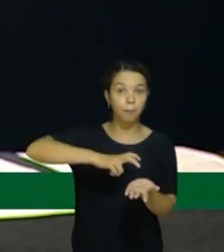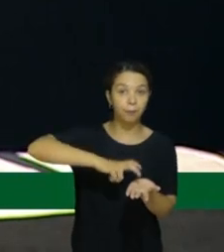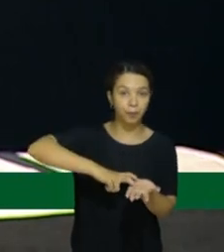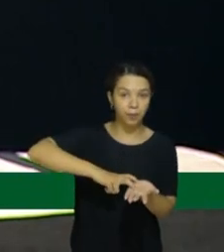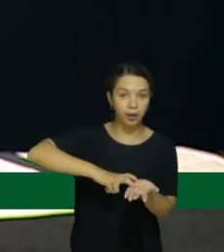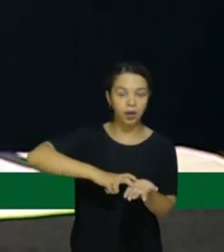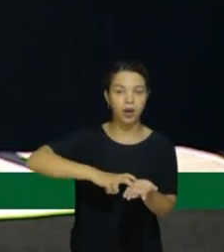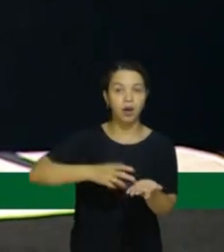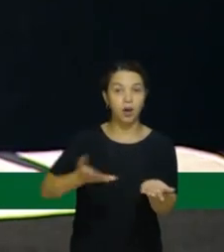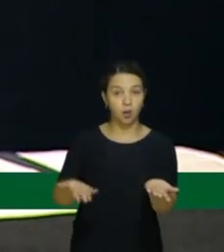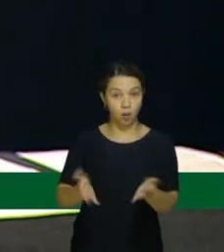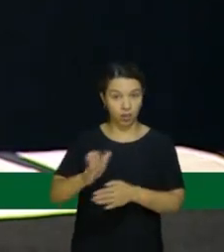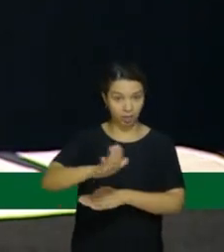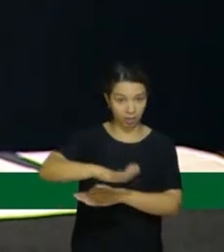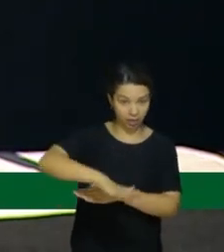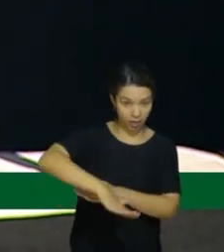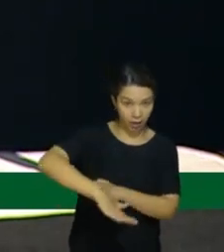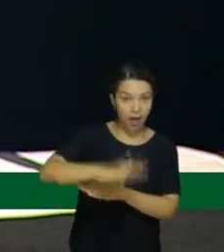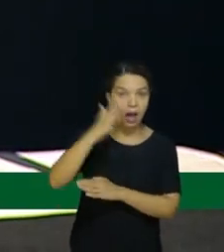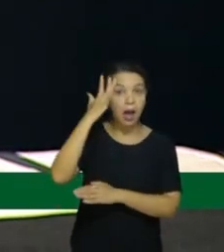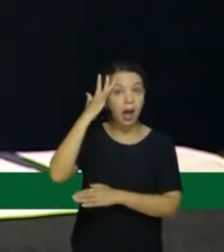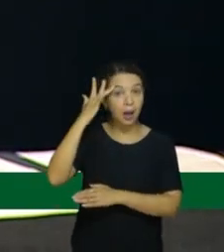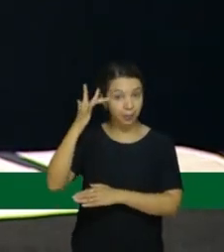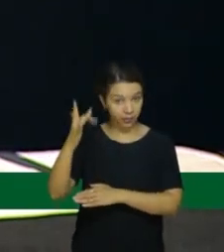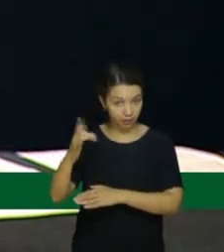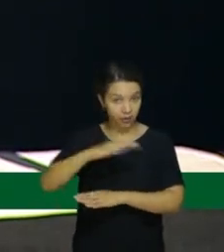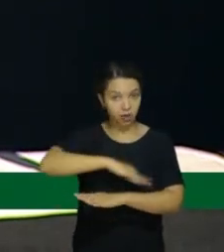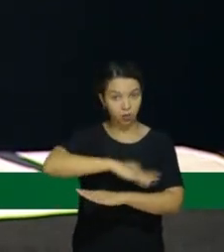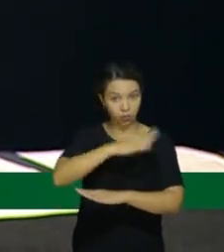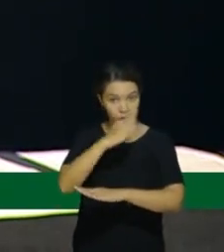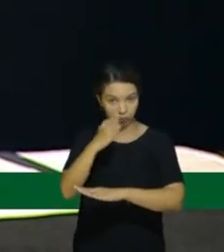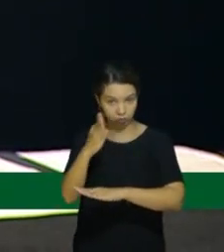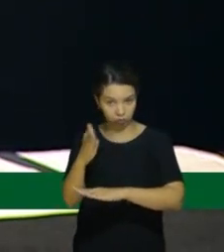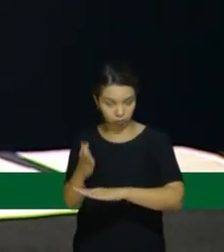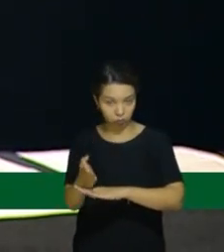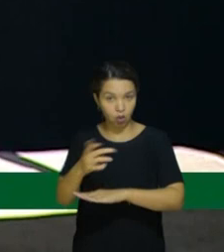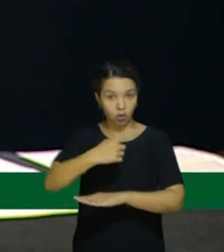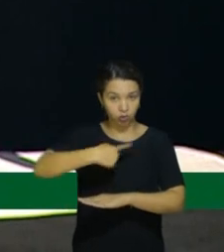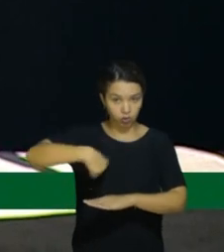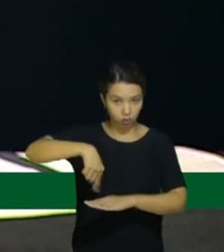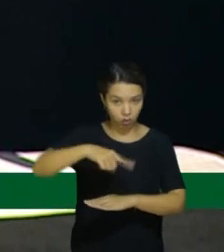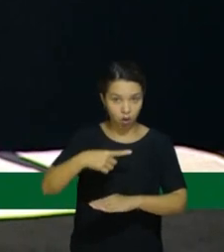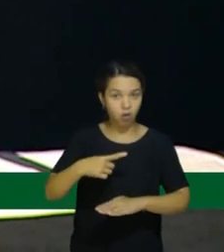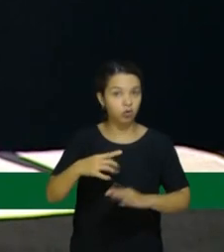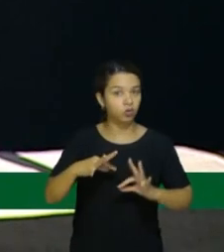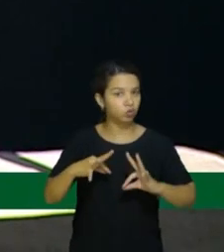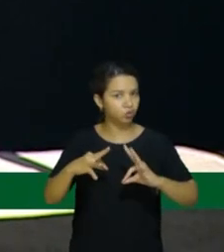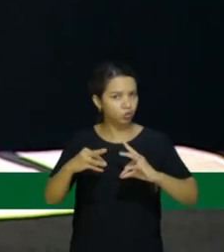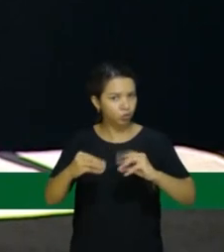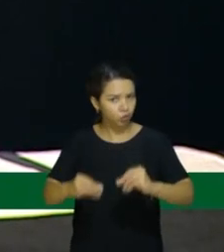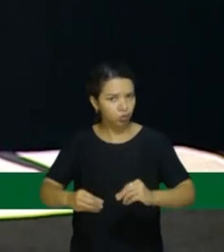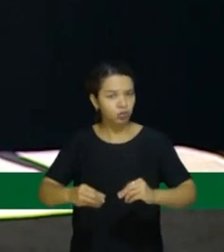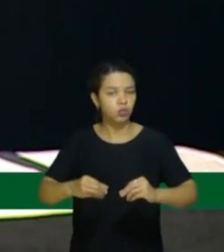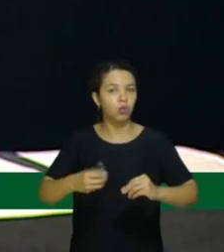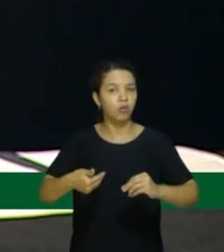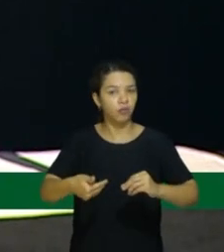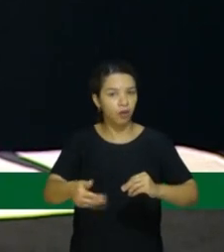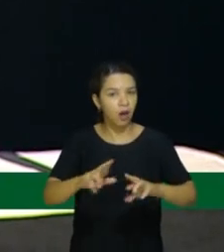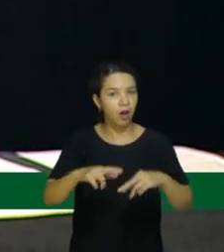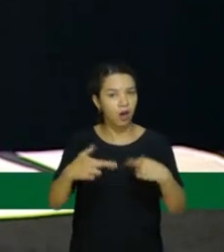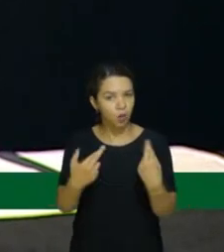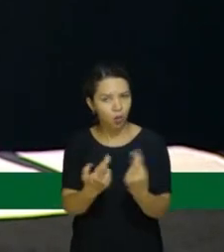tarde de hoje e o dia de amanhã todos os atos que nós iremos praticar são atos que